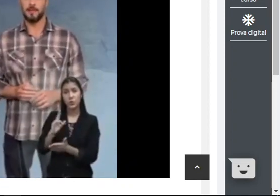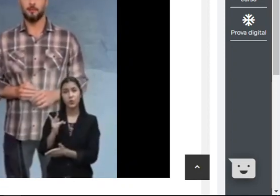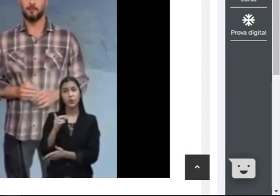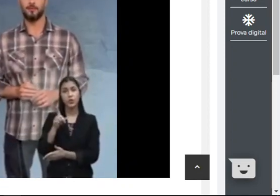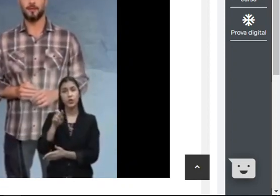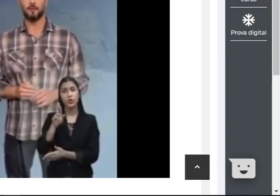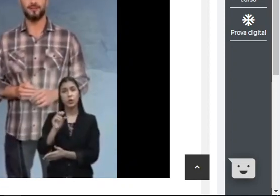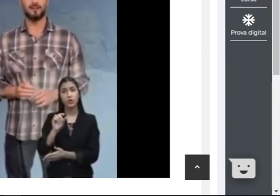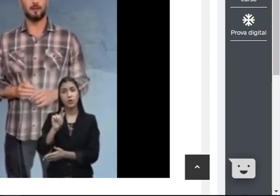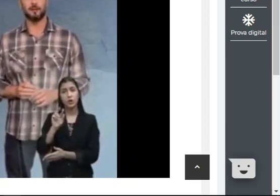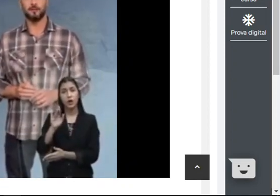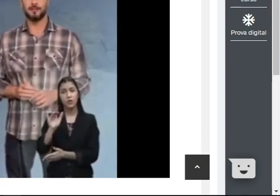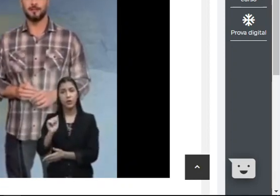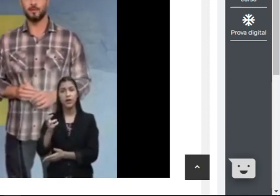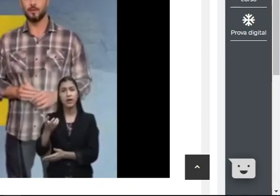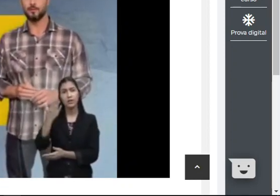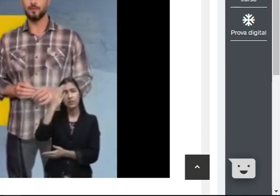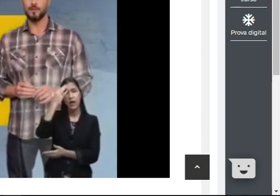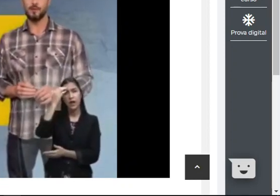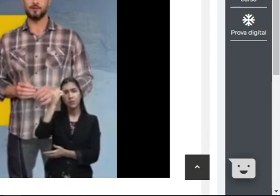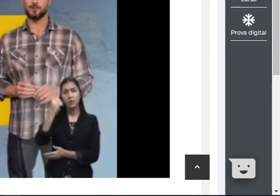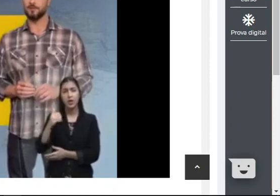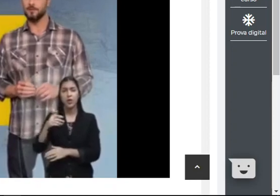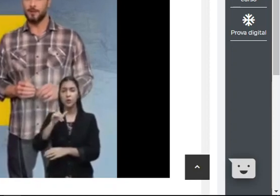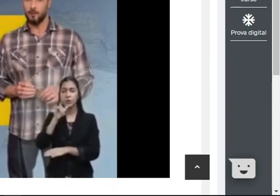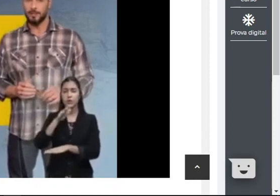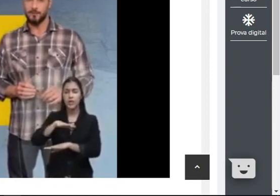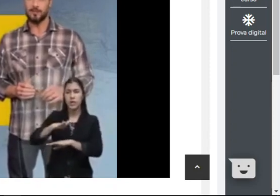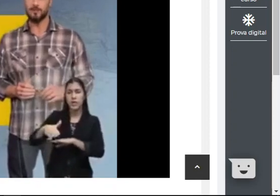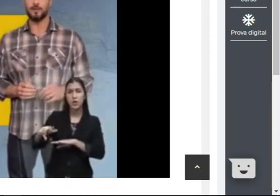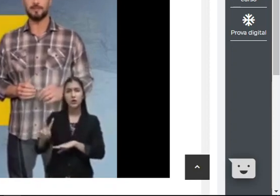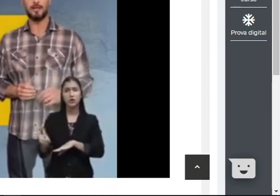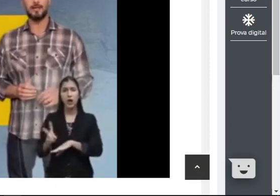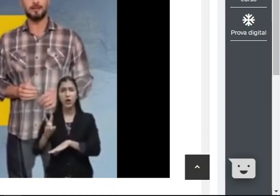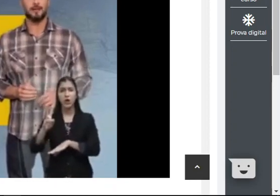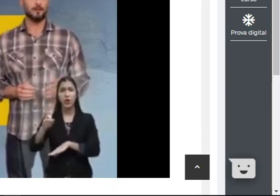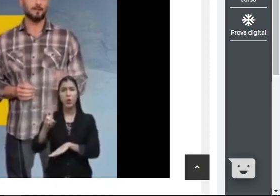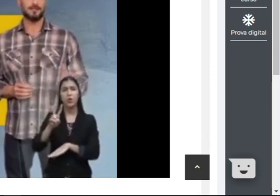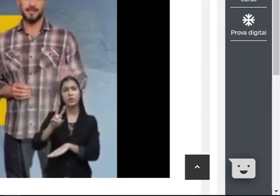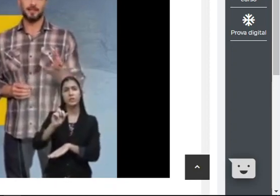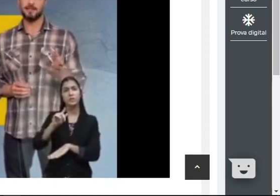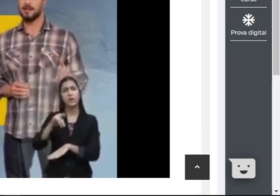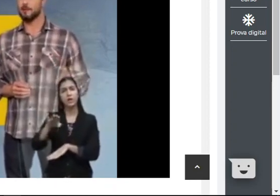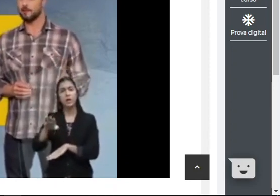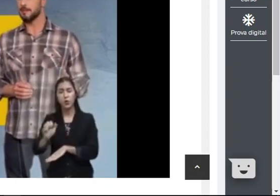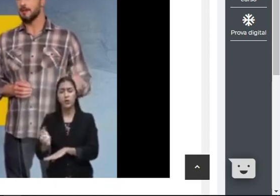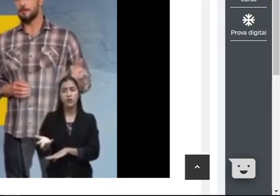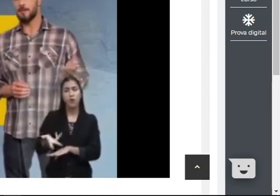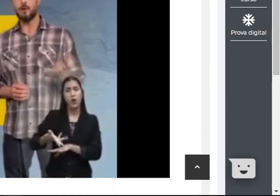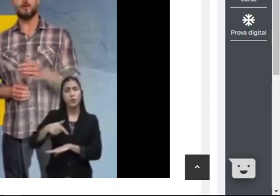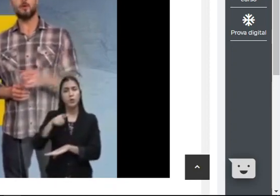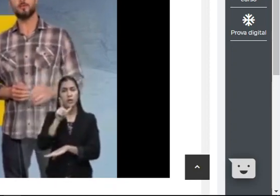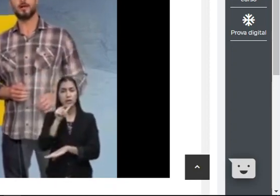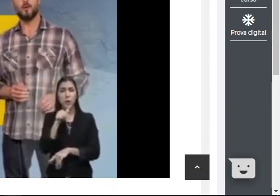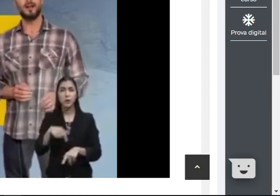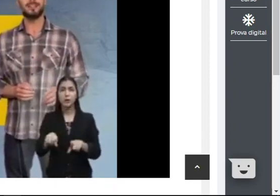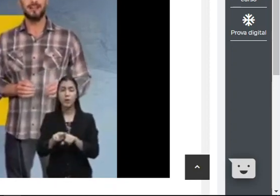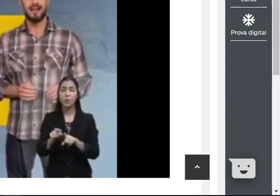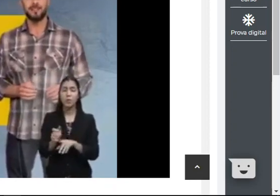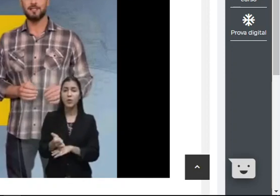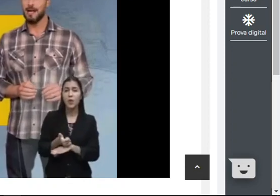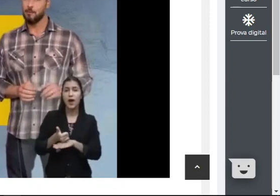hidrografia visa promover o levantamento das seções dos rios, dos valores de vazões e da velocidade das águas, bem como